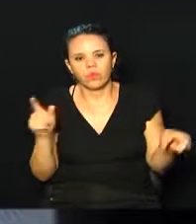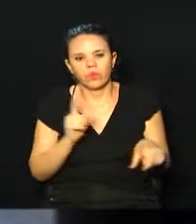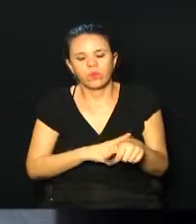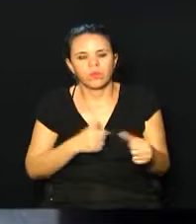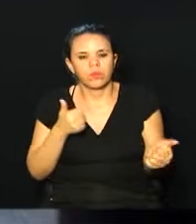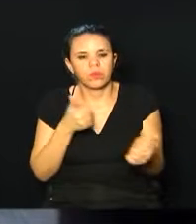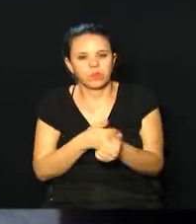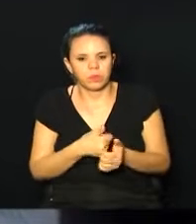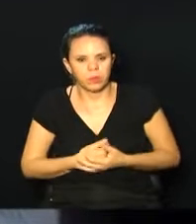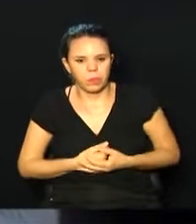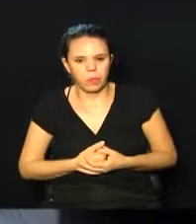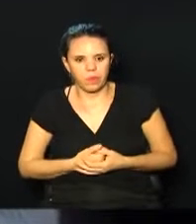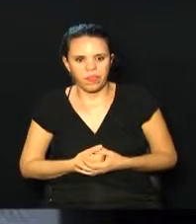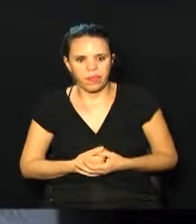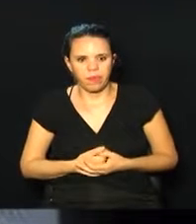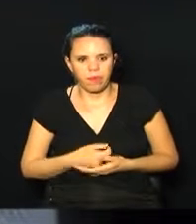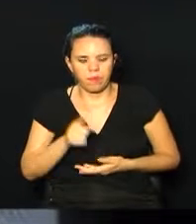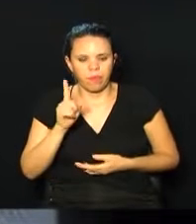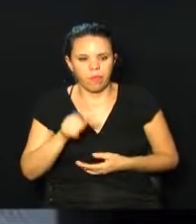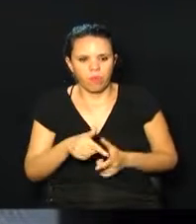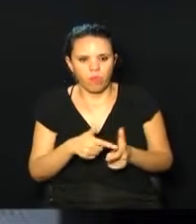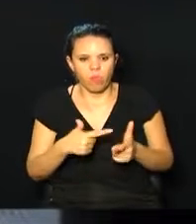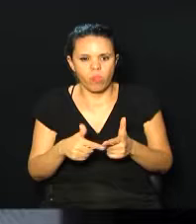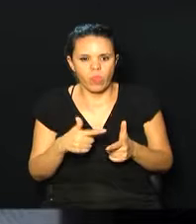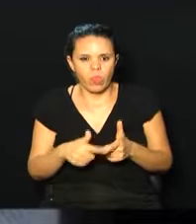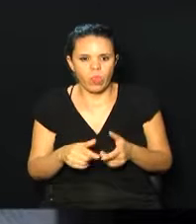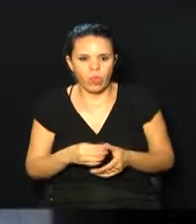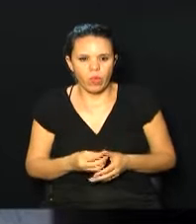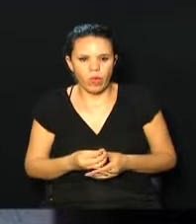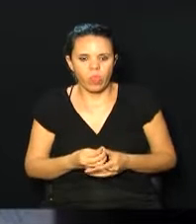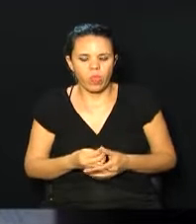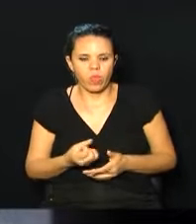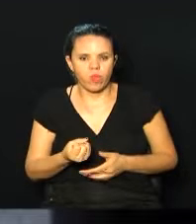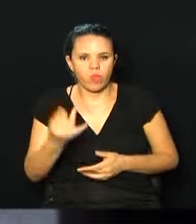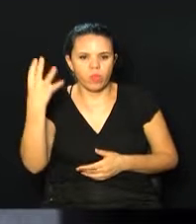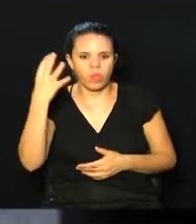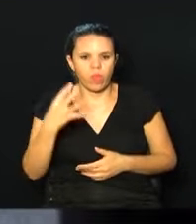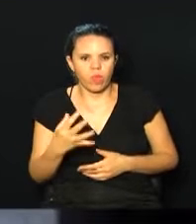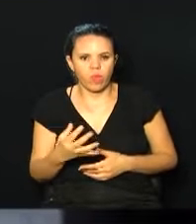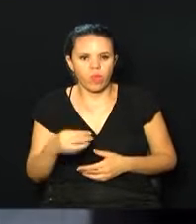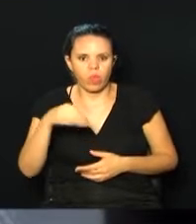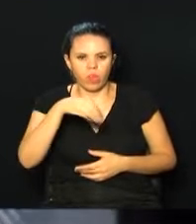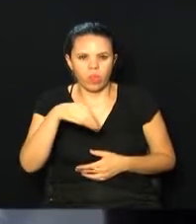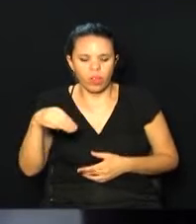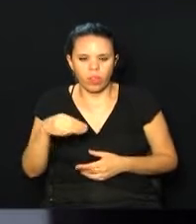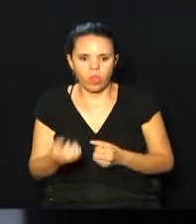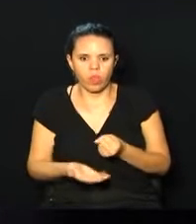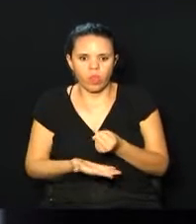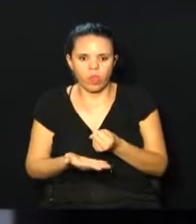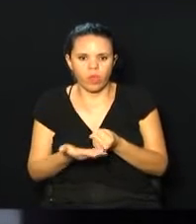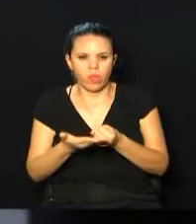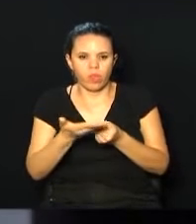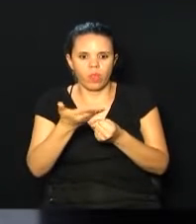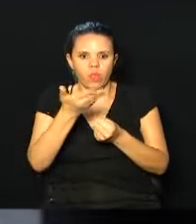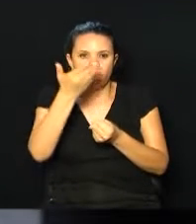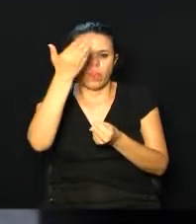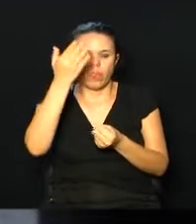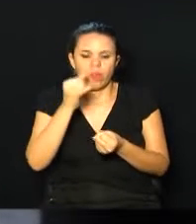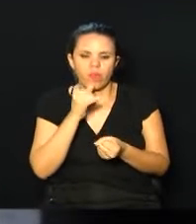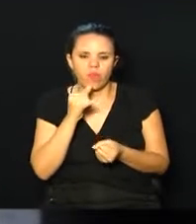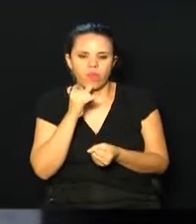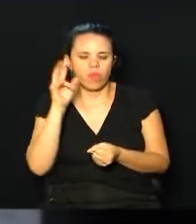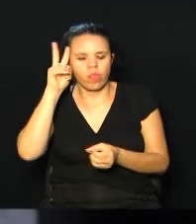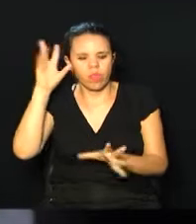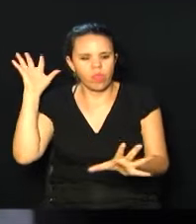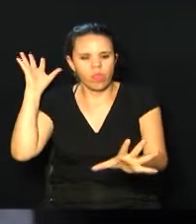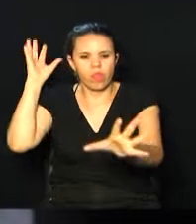de tempo. Então, esse é que é o grande problema, porque a quantidade de milímetros, se nós formos analisar, sob o ponto de vista até